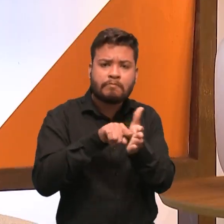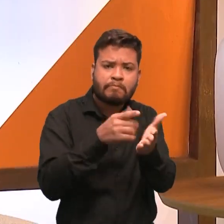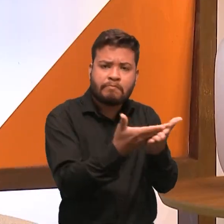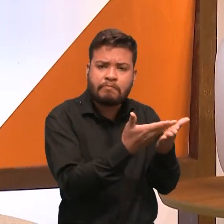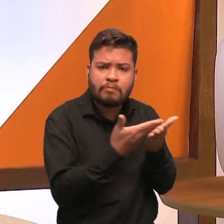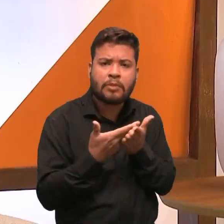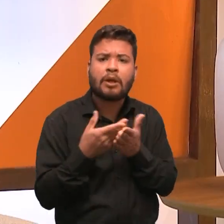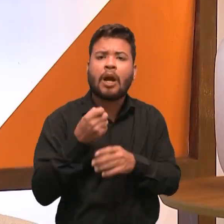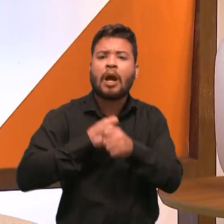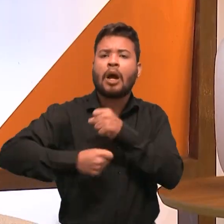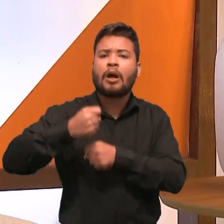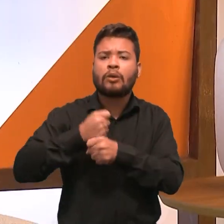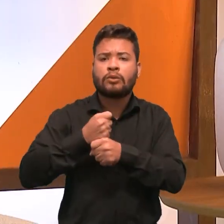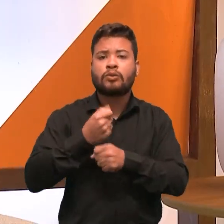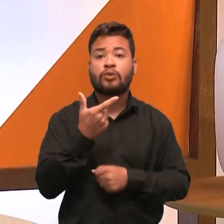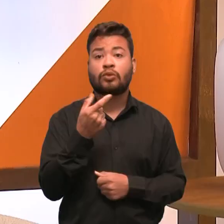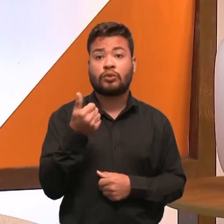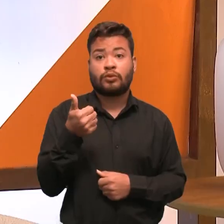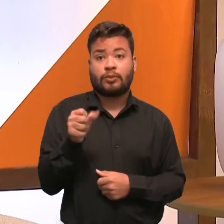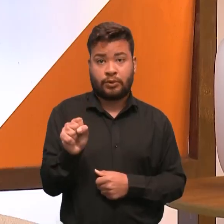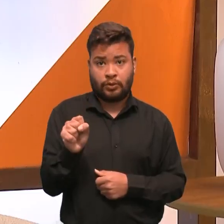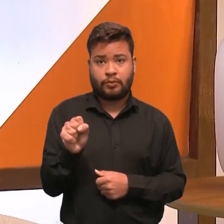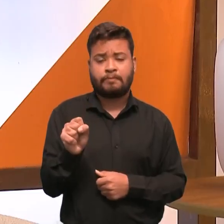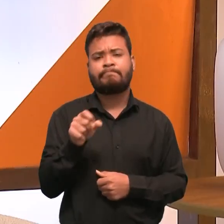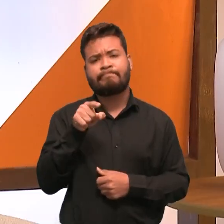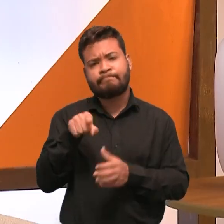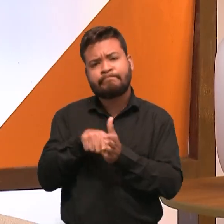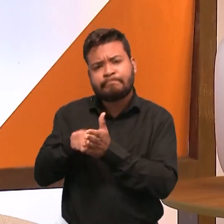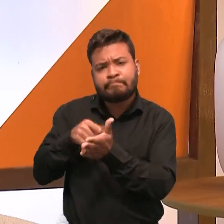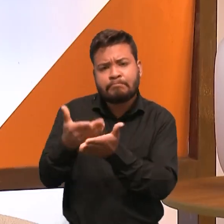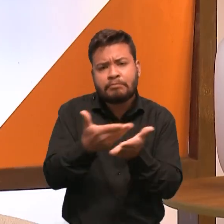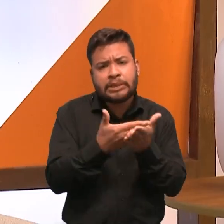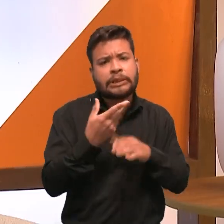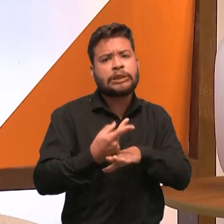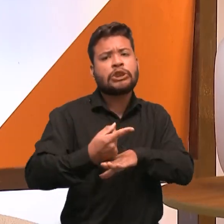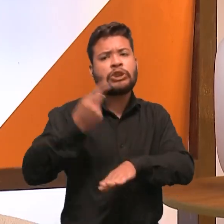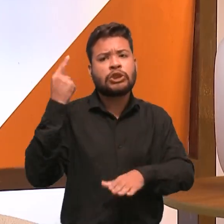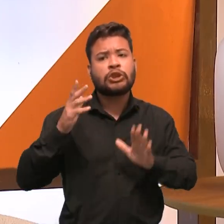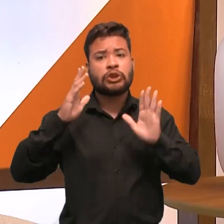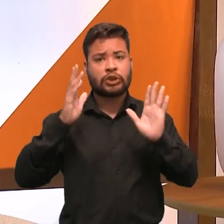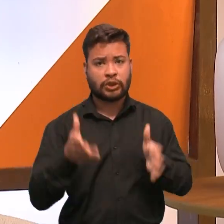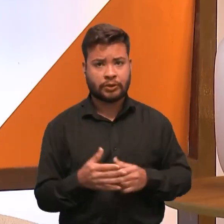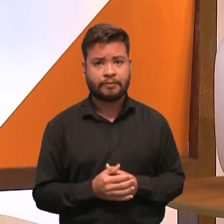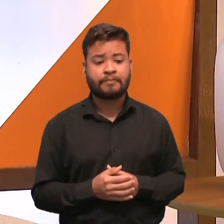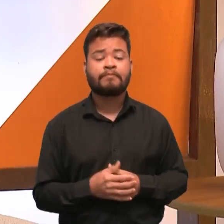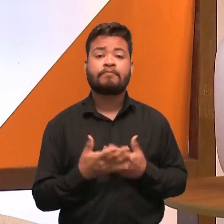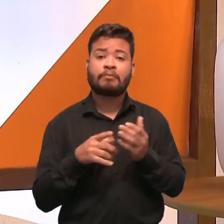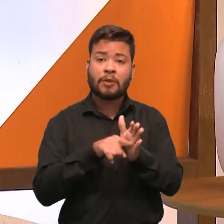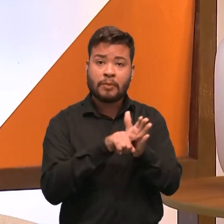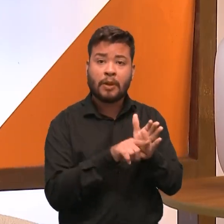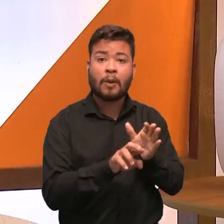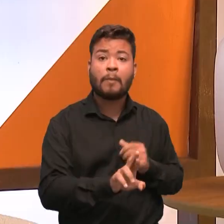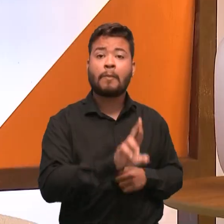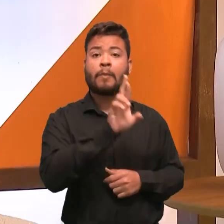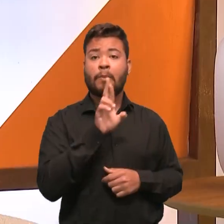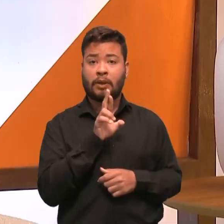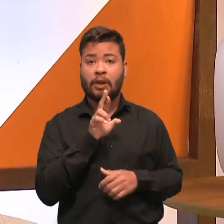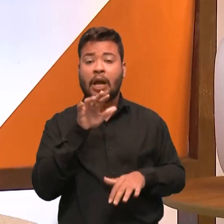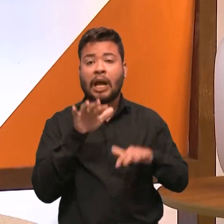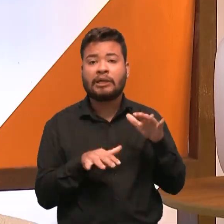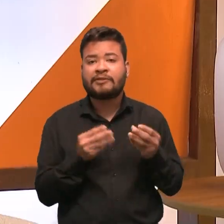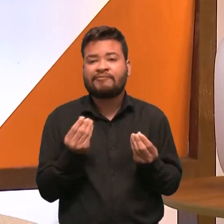engano, em 2018, já é uma pesquisa já antiga. Em termos de resultados de pesquisa, talvez ela já não tenha mais